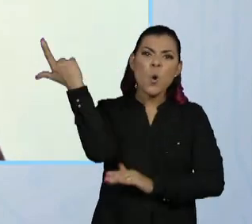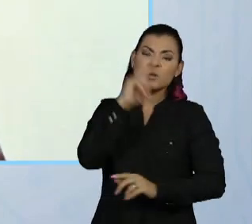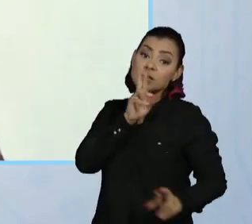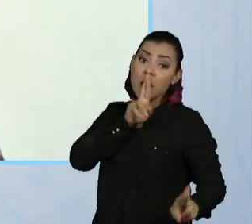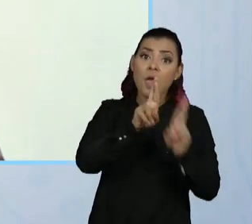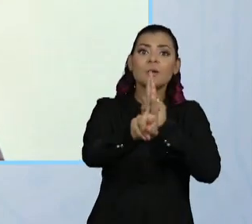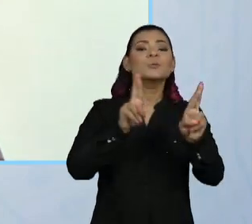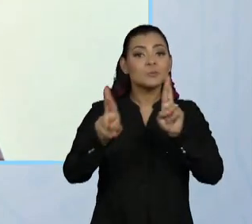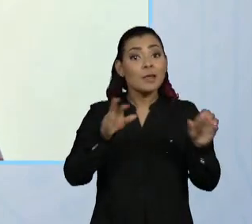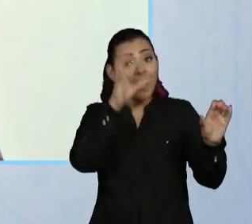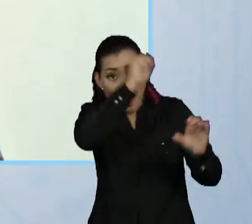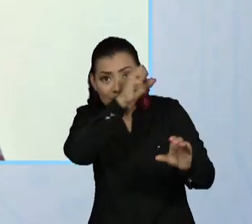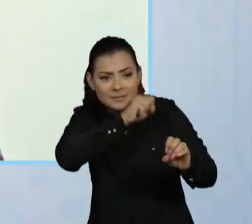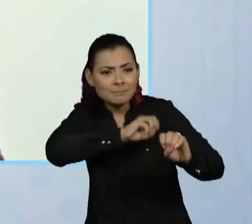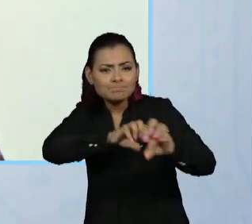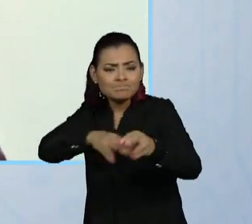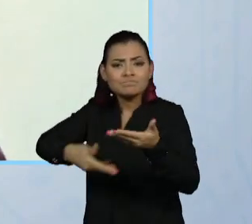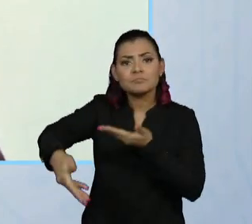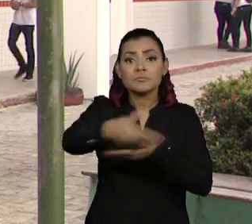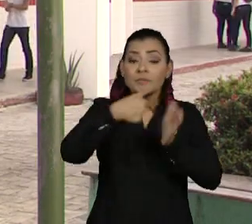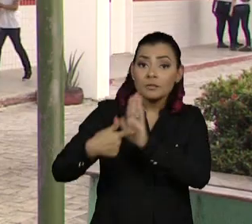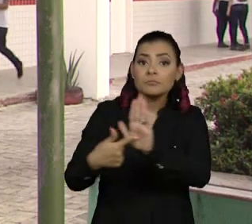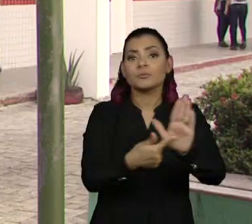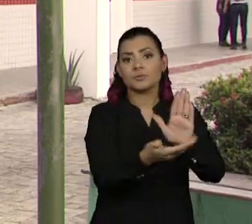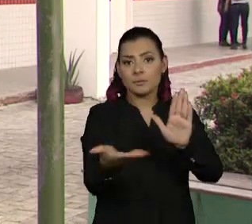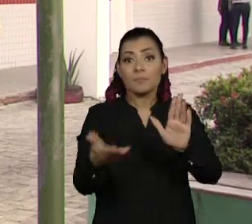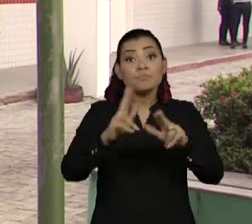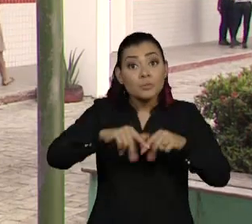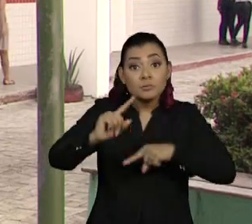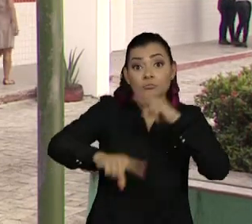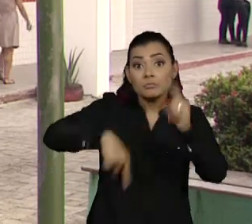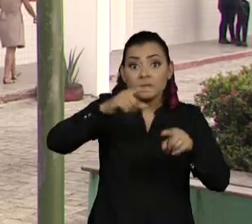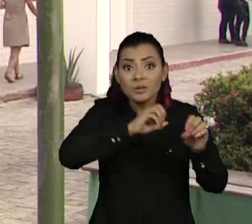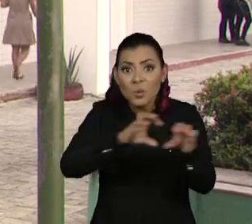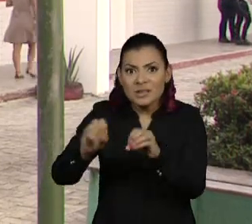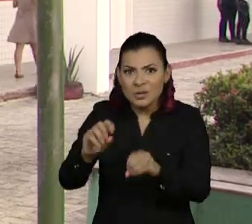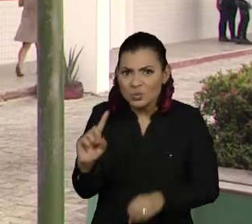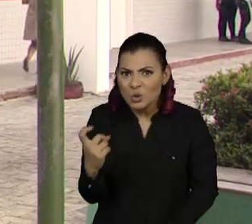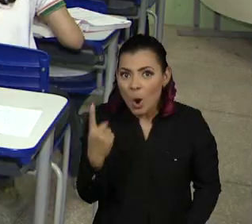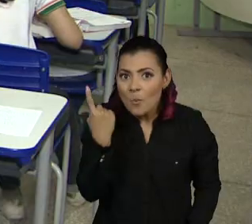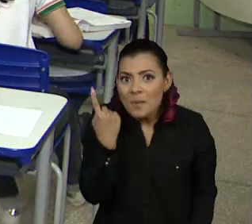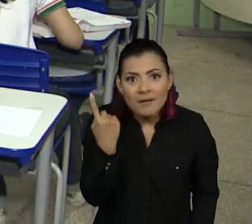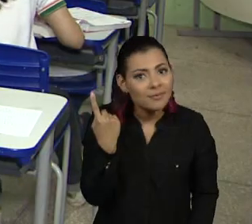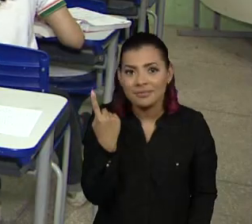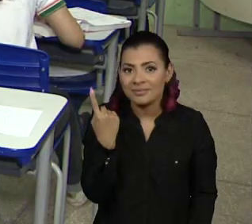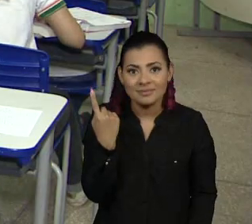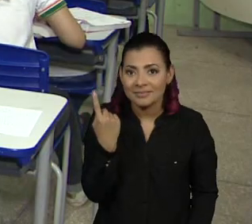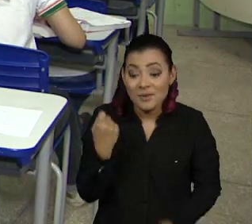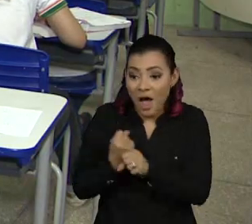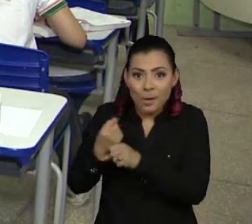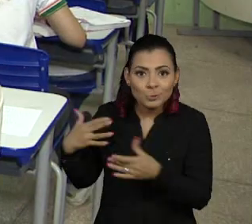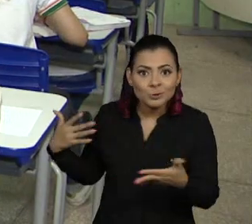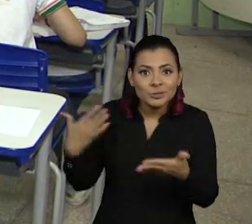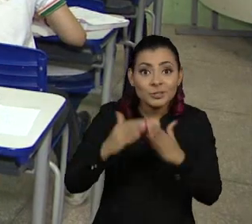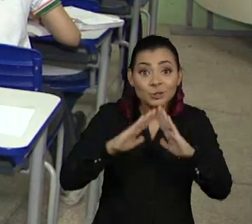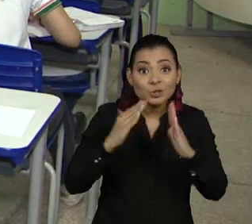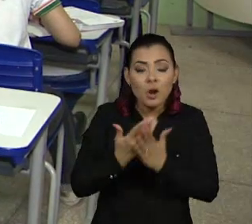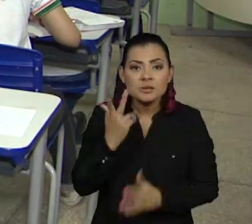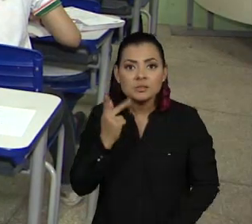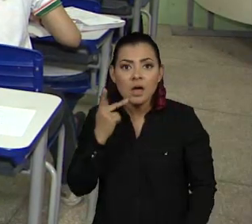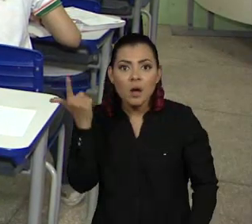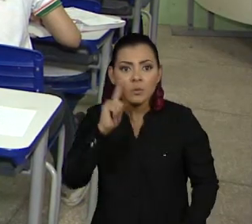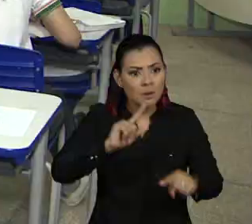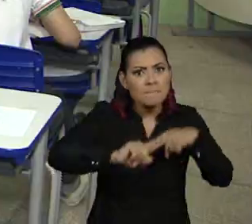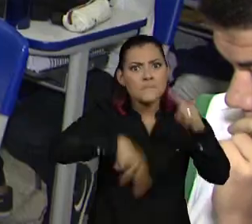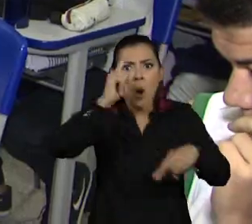da aprendizagem dos nossos alunos. O bom desempenho não é um fato isolado. Nos últimos anos, as escolas do Ceará têm